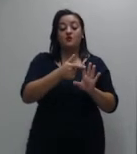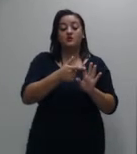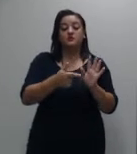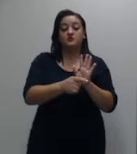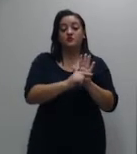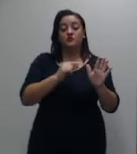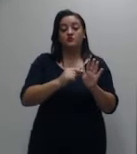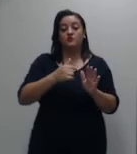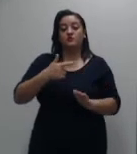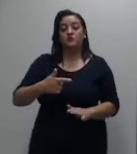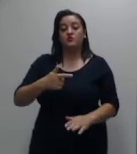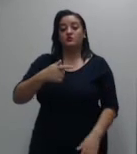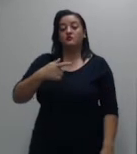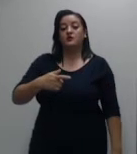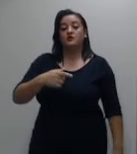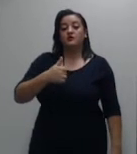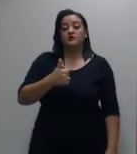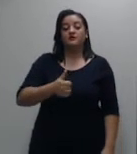27